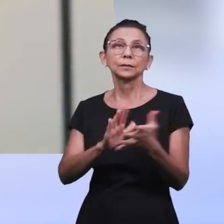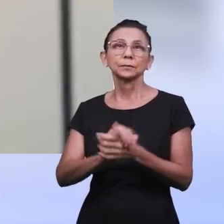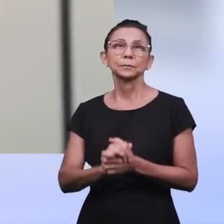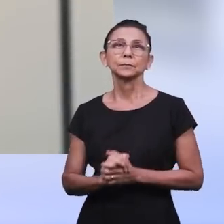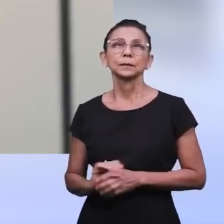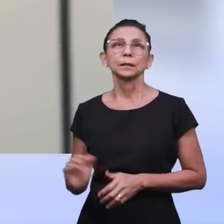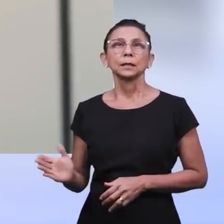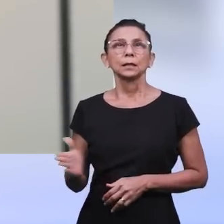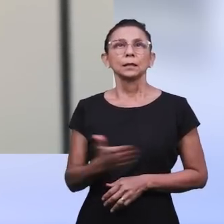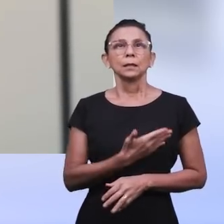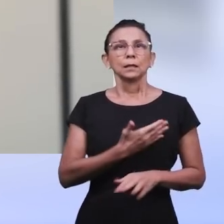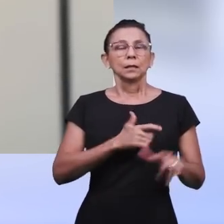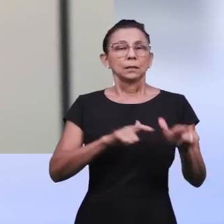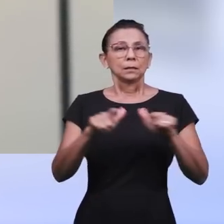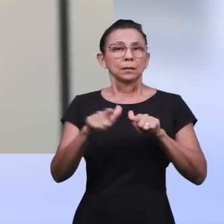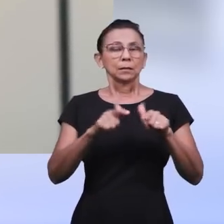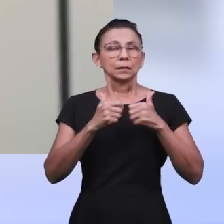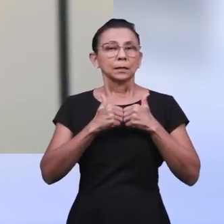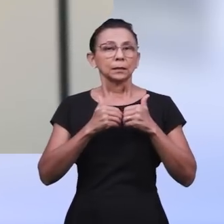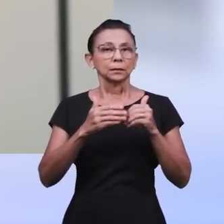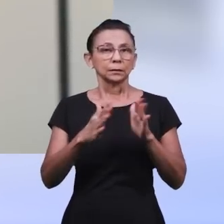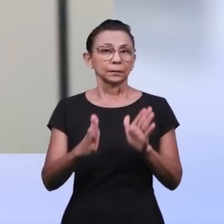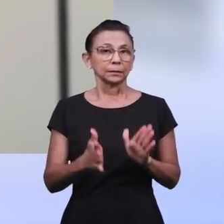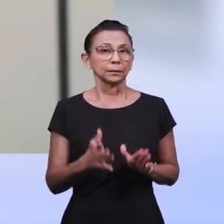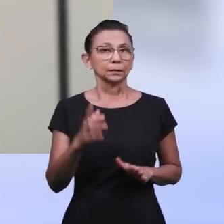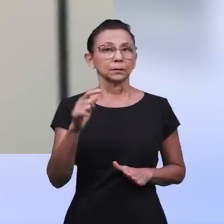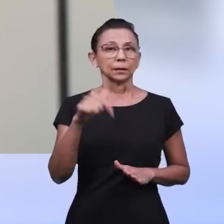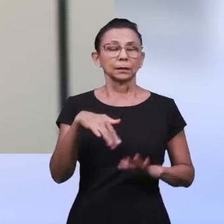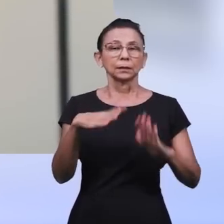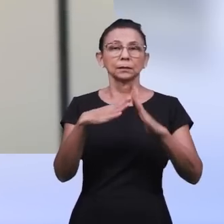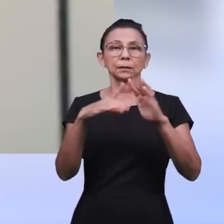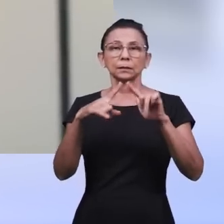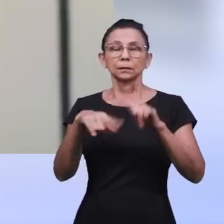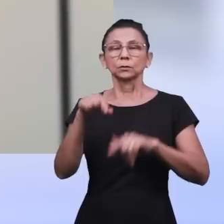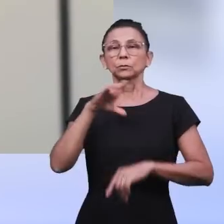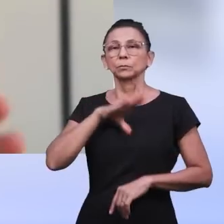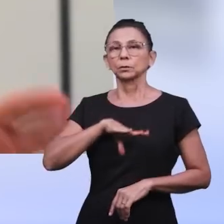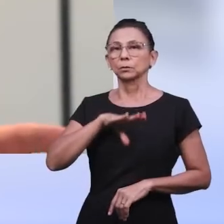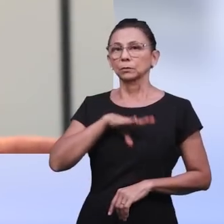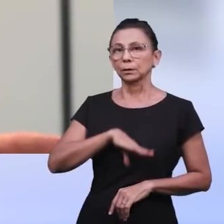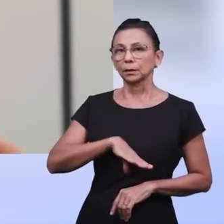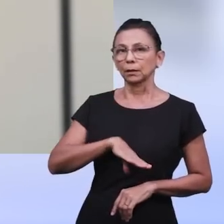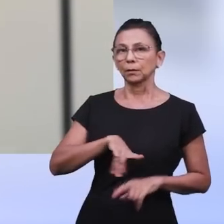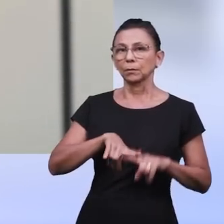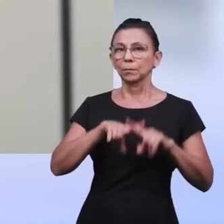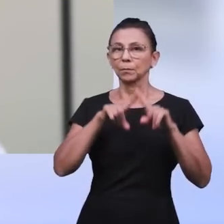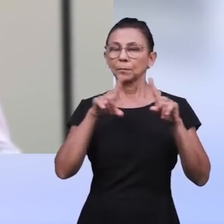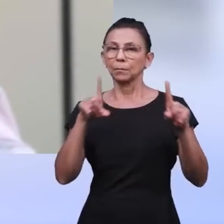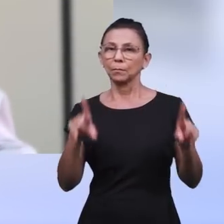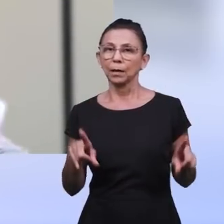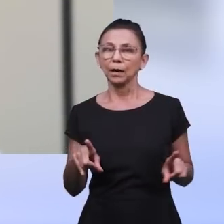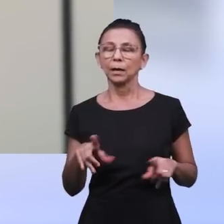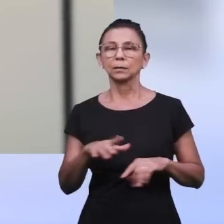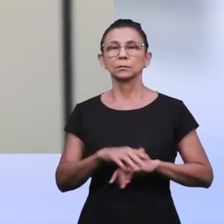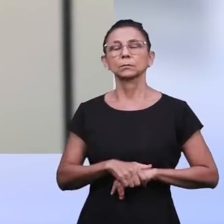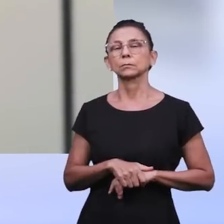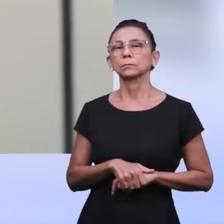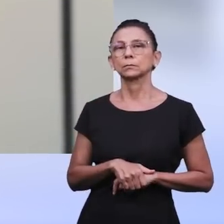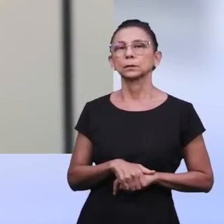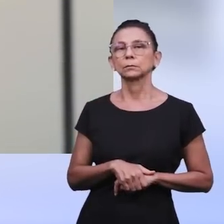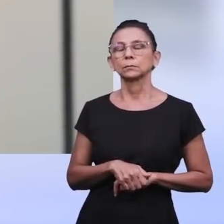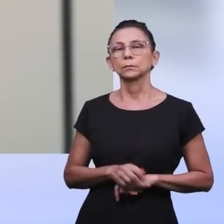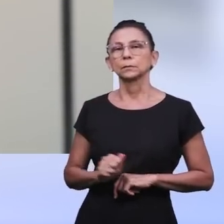sendo implantado aqui nas igrejas em Portugal, mas assim como foi feito na América e atingiu a todas